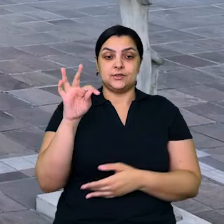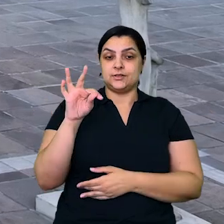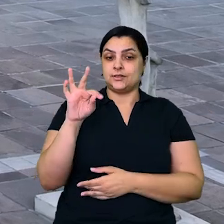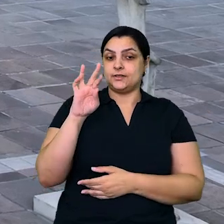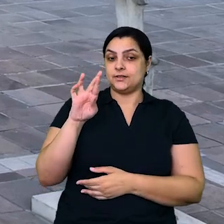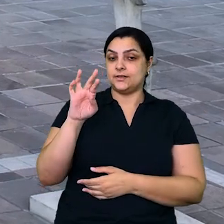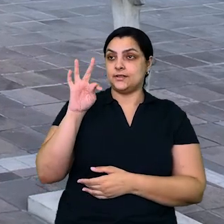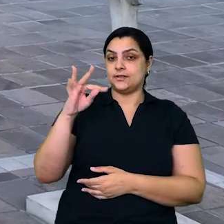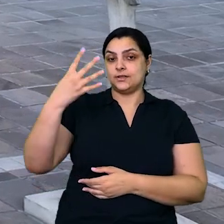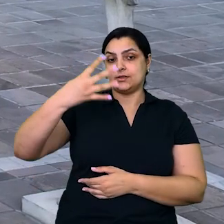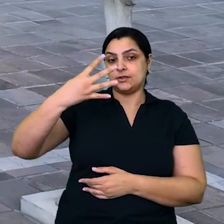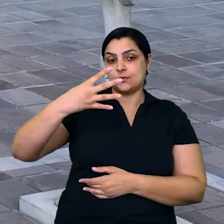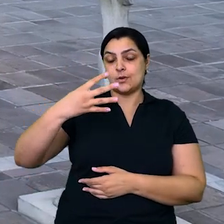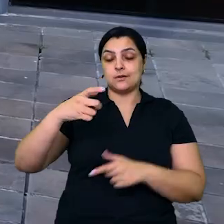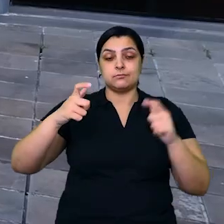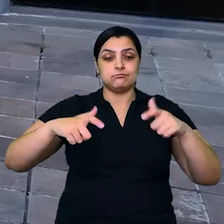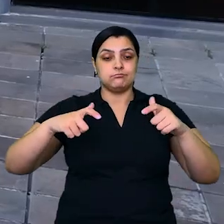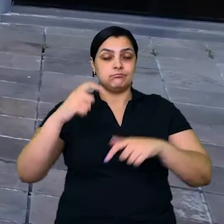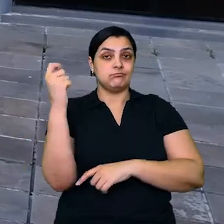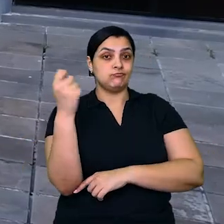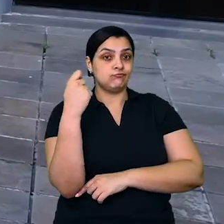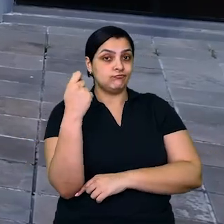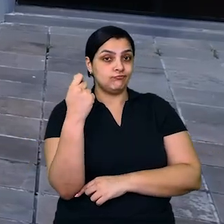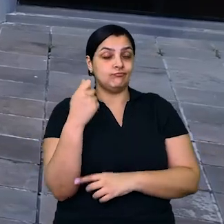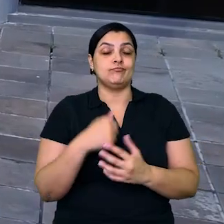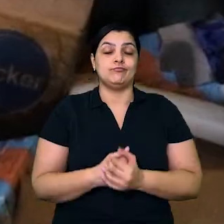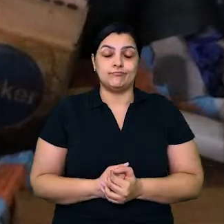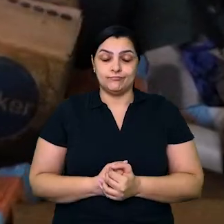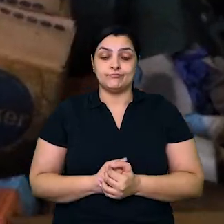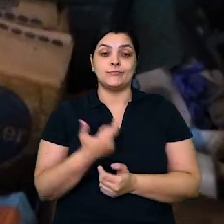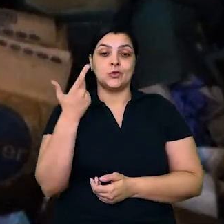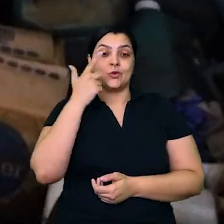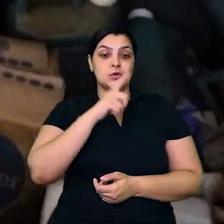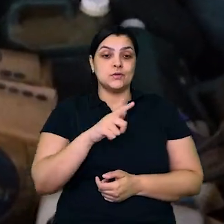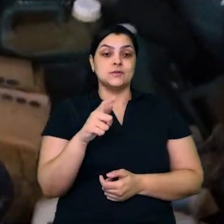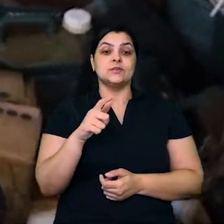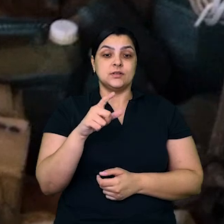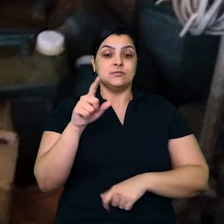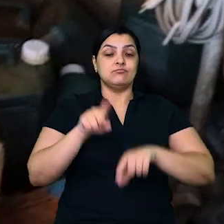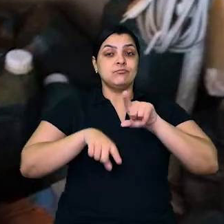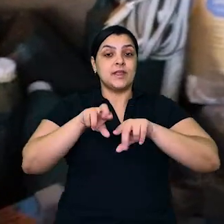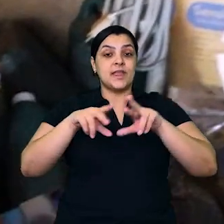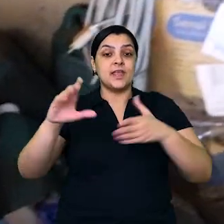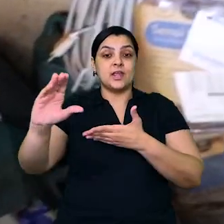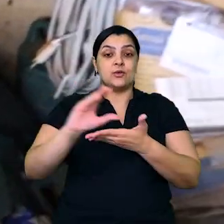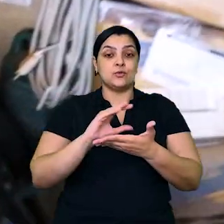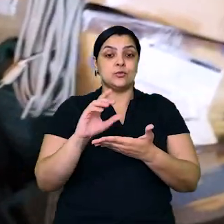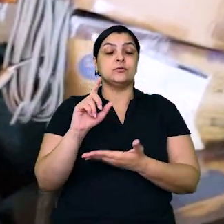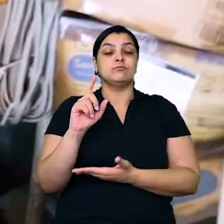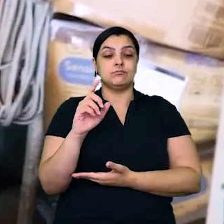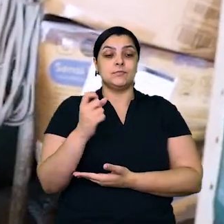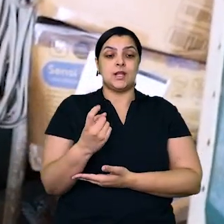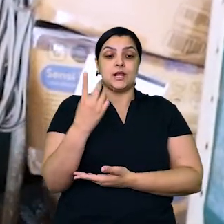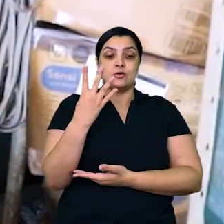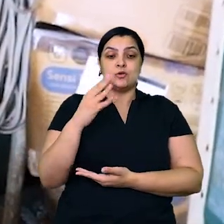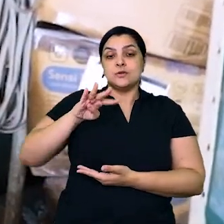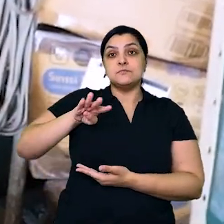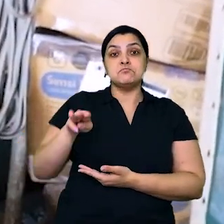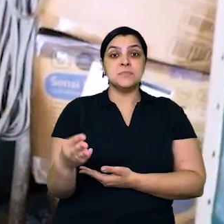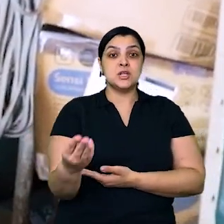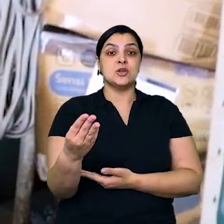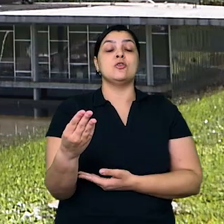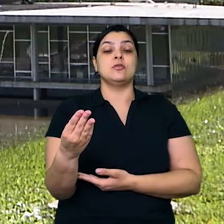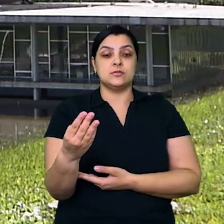Tribunal Regional do Trabalho da 4ª Região, no Rio Grande do Sul, conseguiu recursos extras. O crédito no valor de R$14